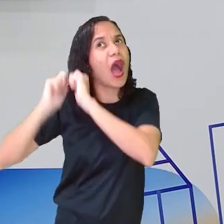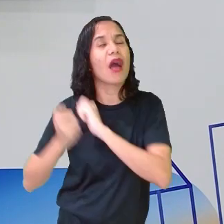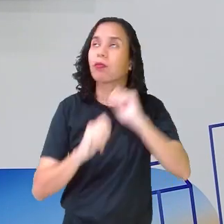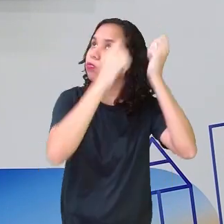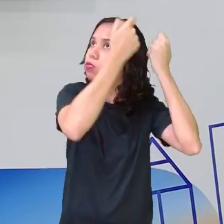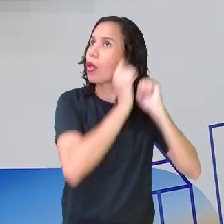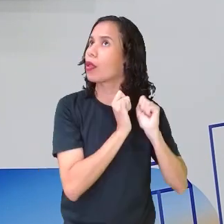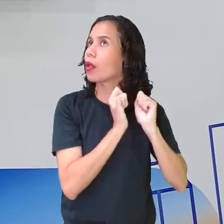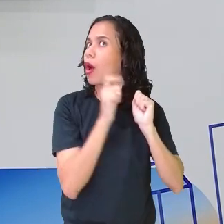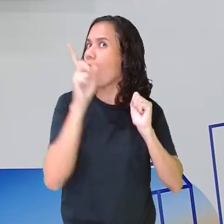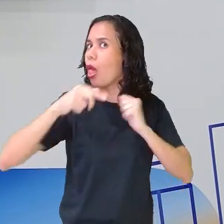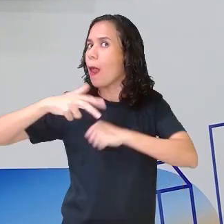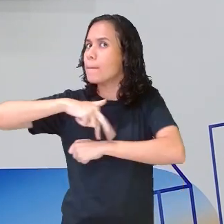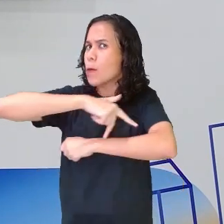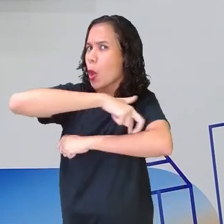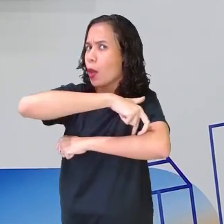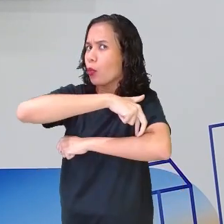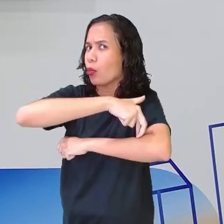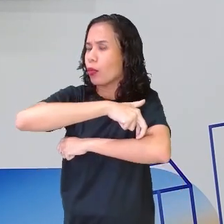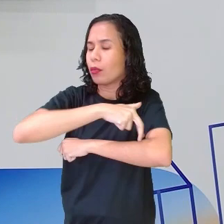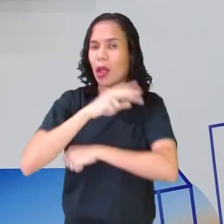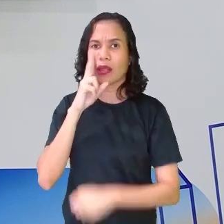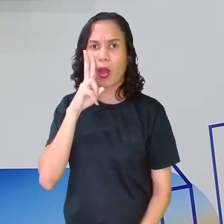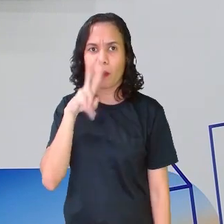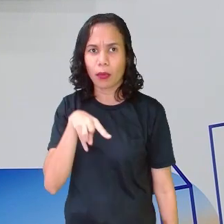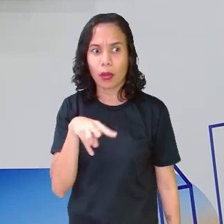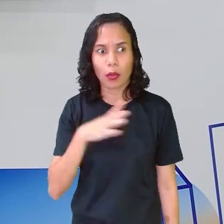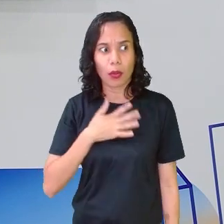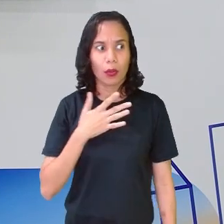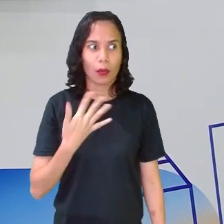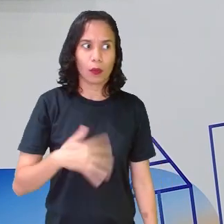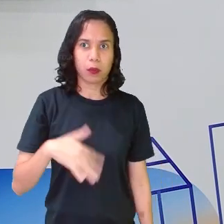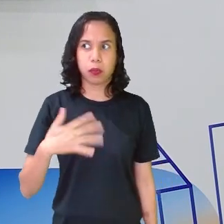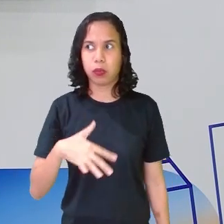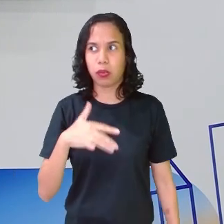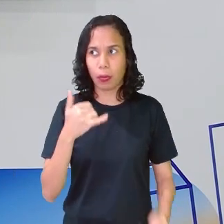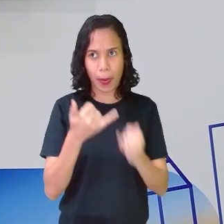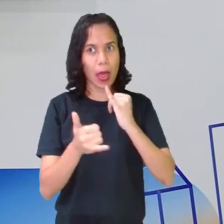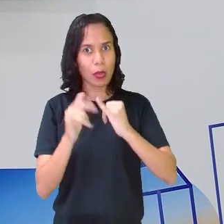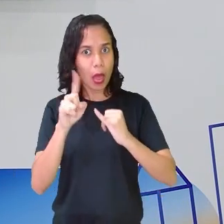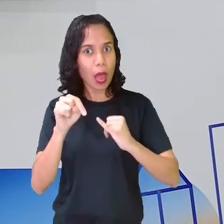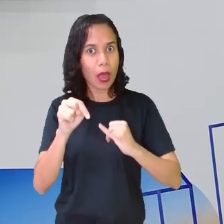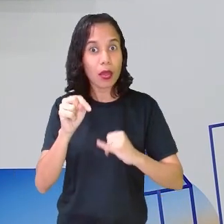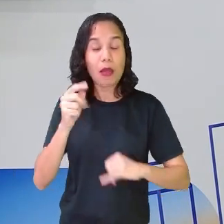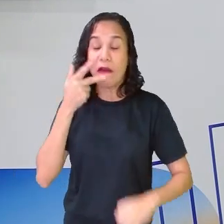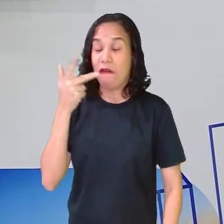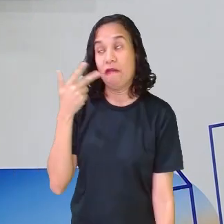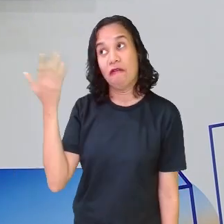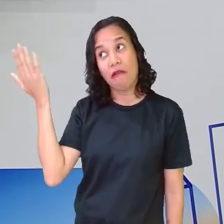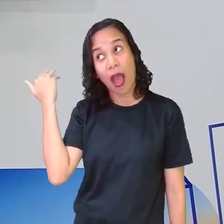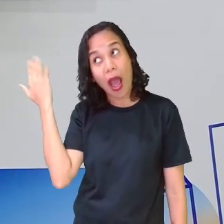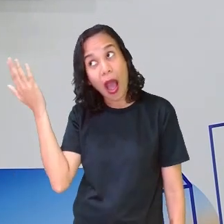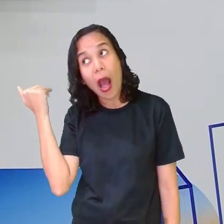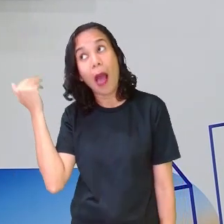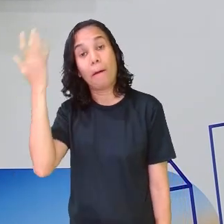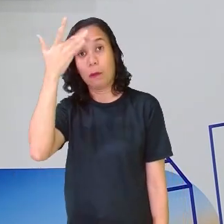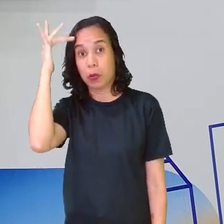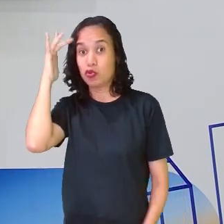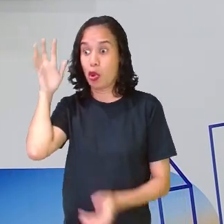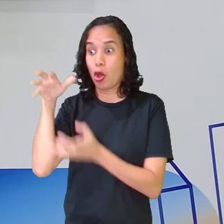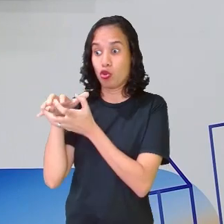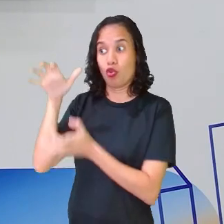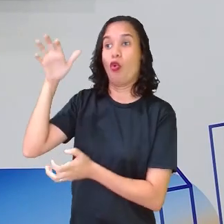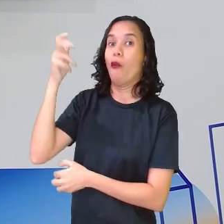algum desfile, hein? Ele tá olhando com uma cara assim, meio assustado. É que dizem os mais